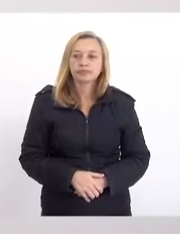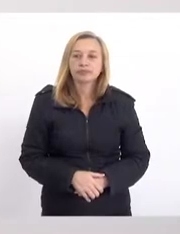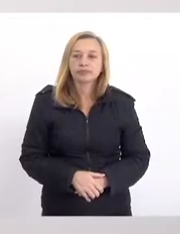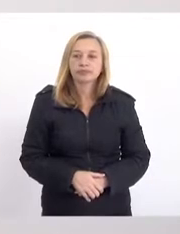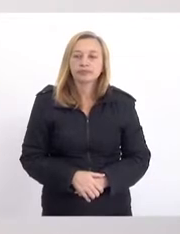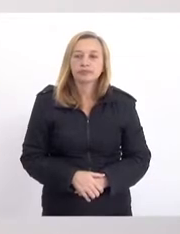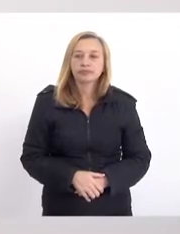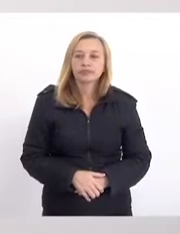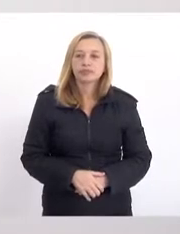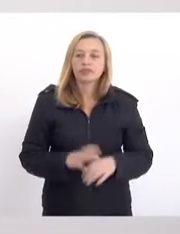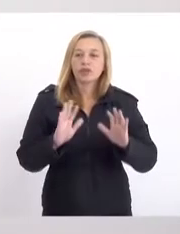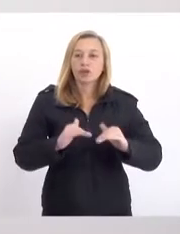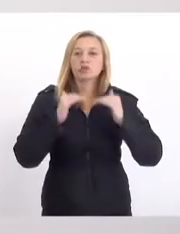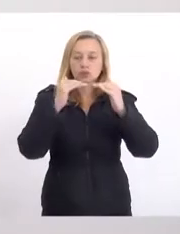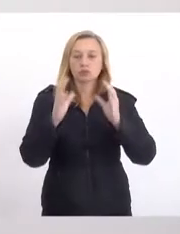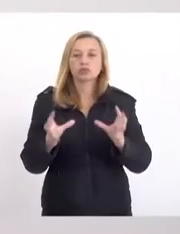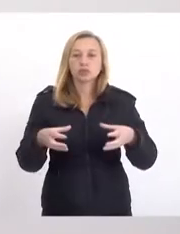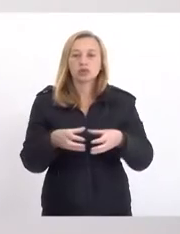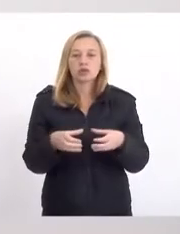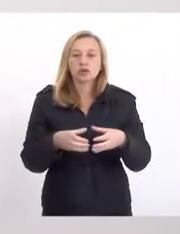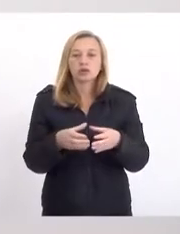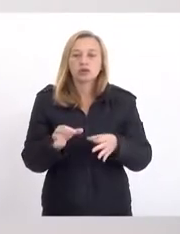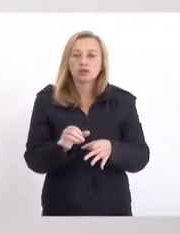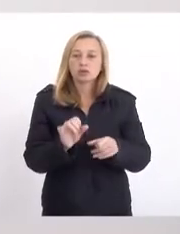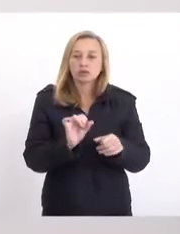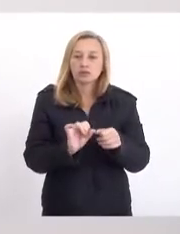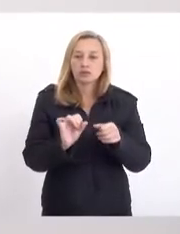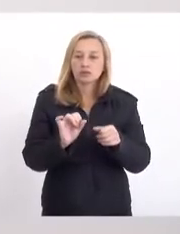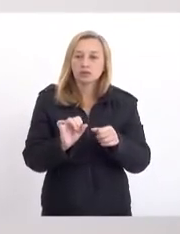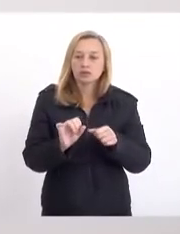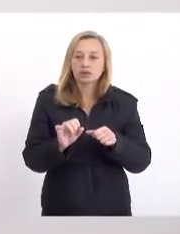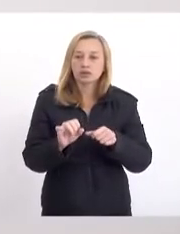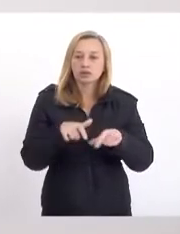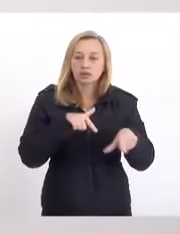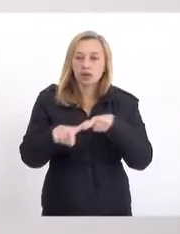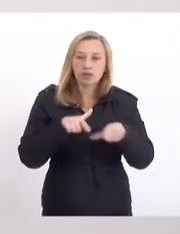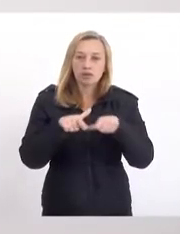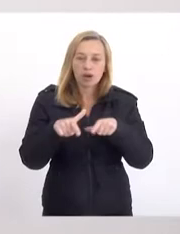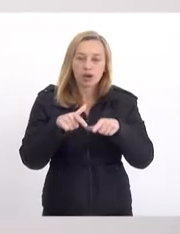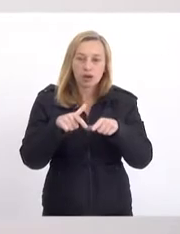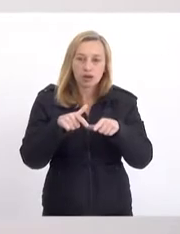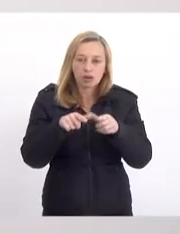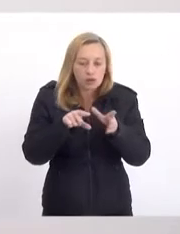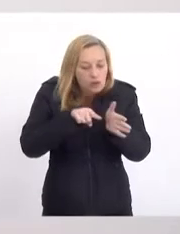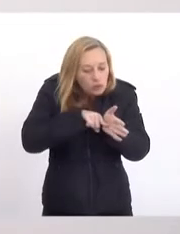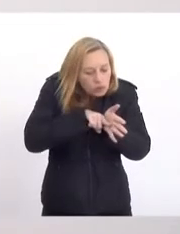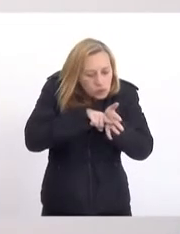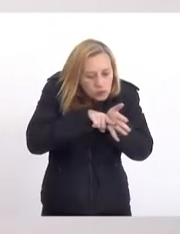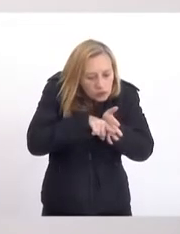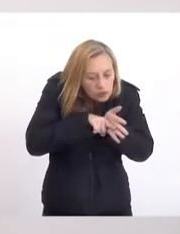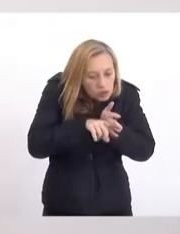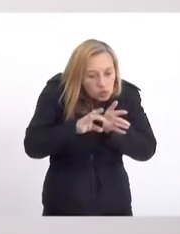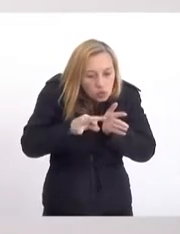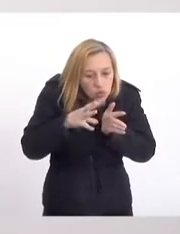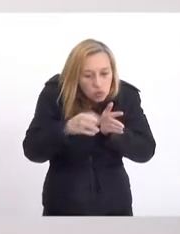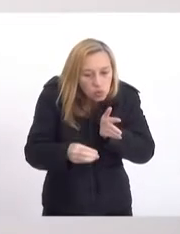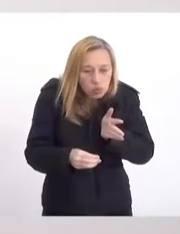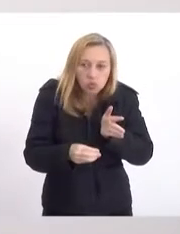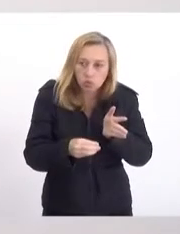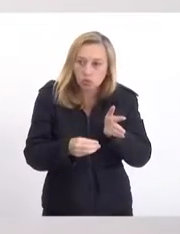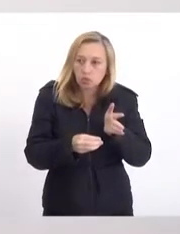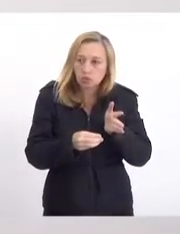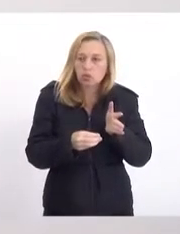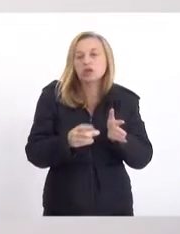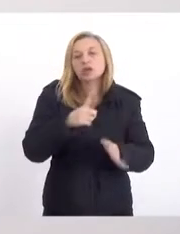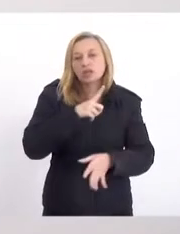dessa subcomissão, fazer um trabalho com lupa em cima do que tem